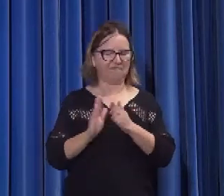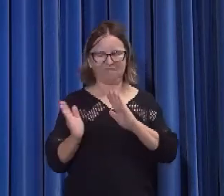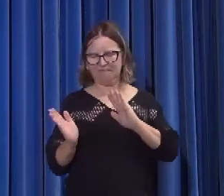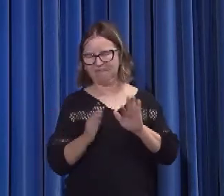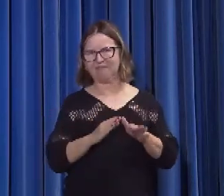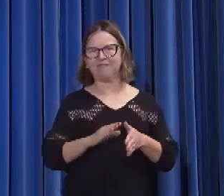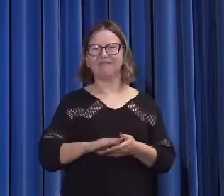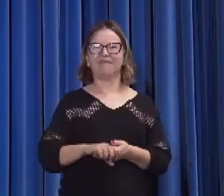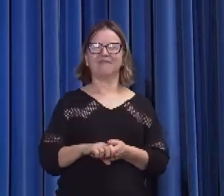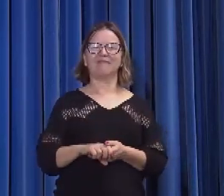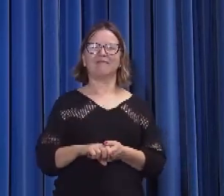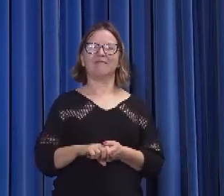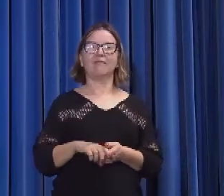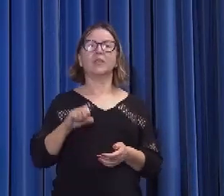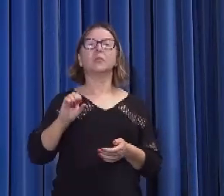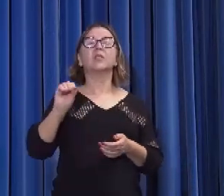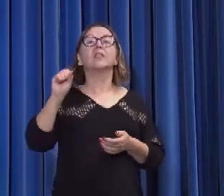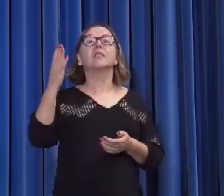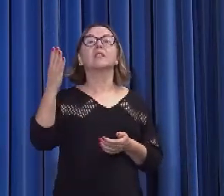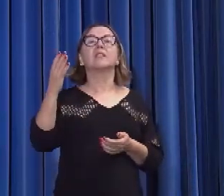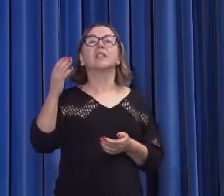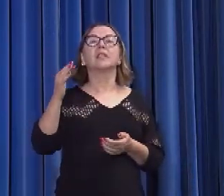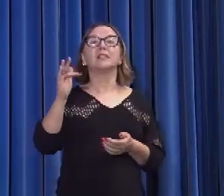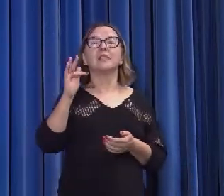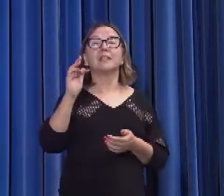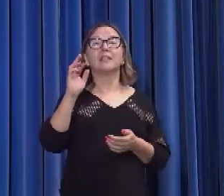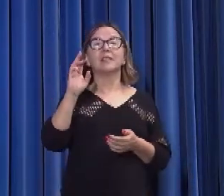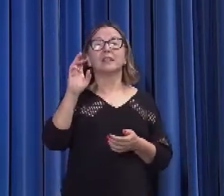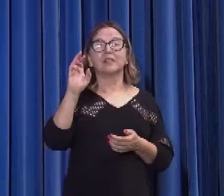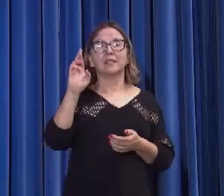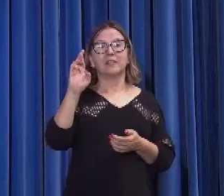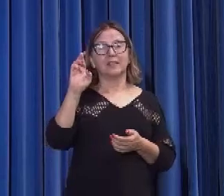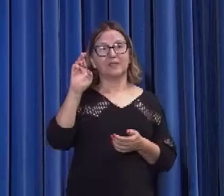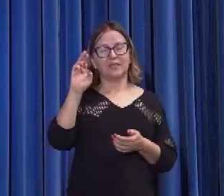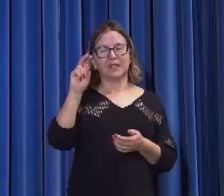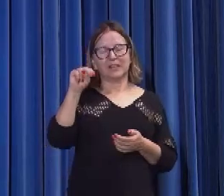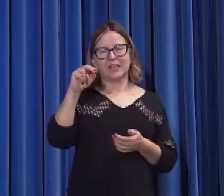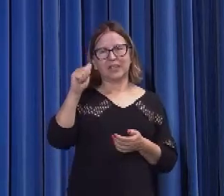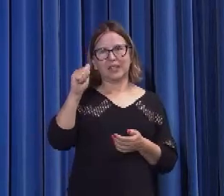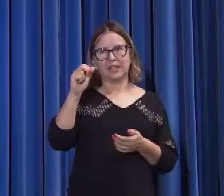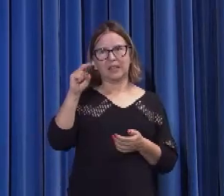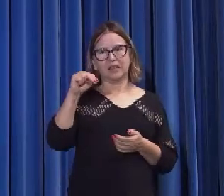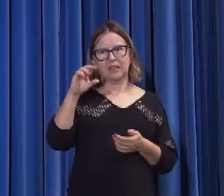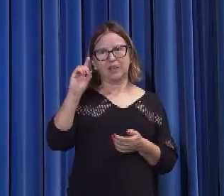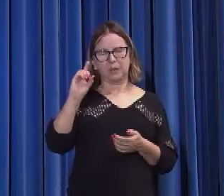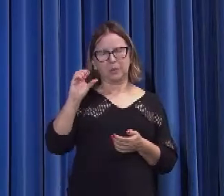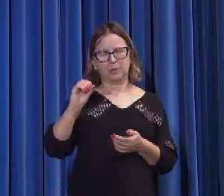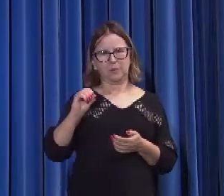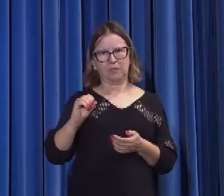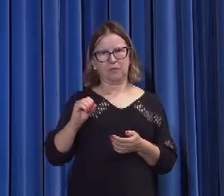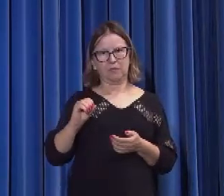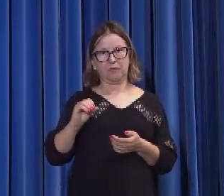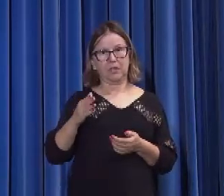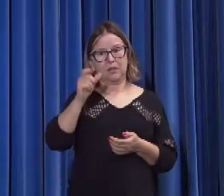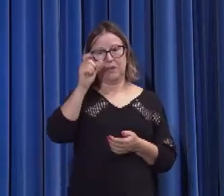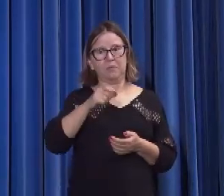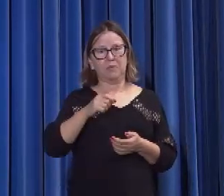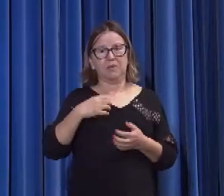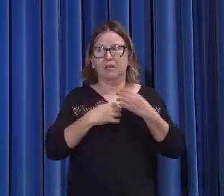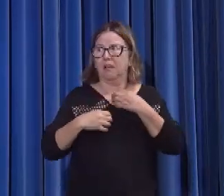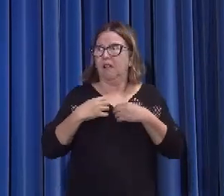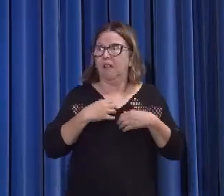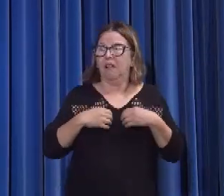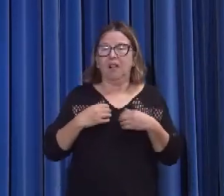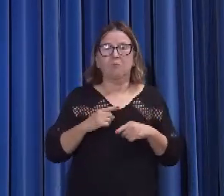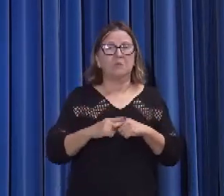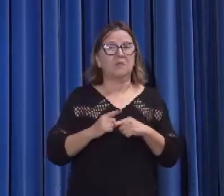E aí o que acontece, Fernando? Acontece que aí eu vou me desesperar. Porque não existe nada